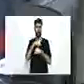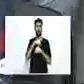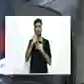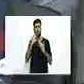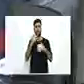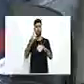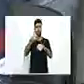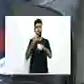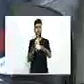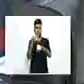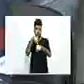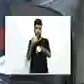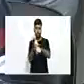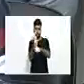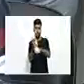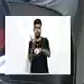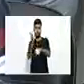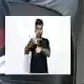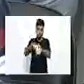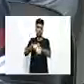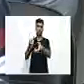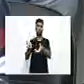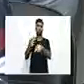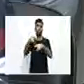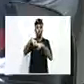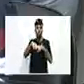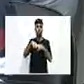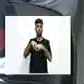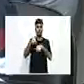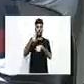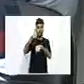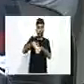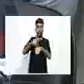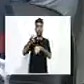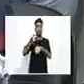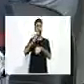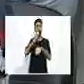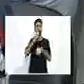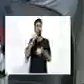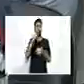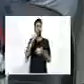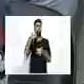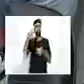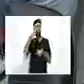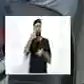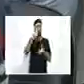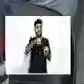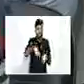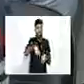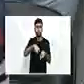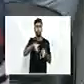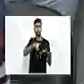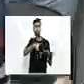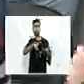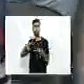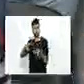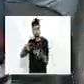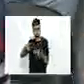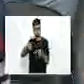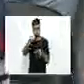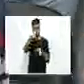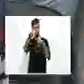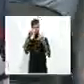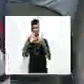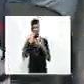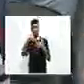com pedra fincada e quando você começa você faz a Capina com um dia com uma semana você colocou até muito